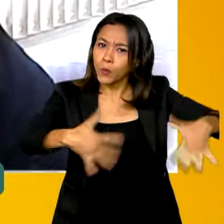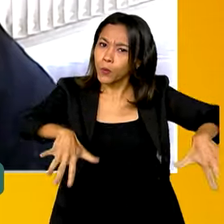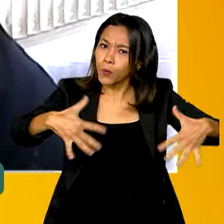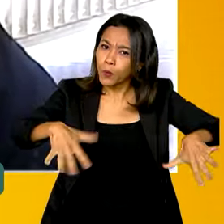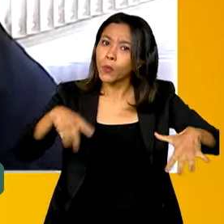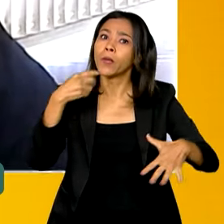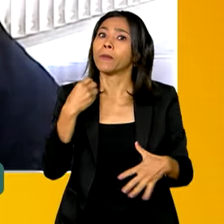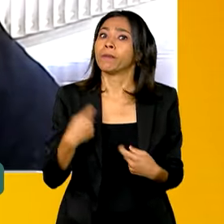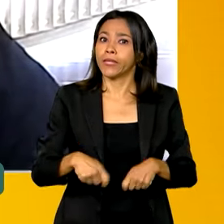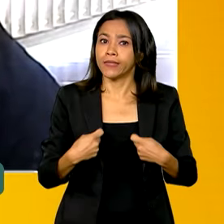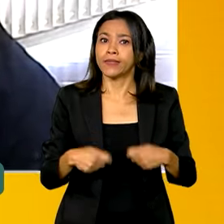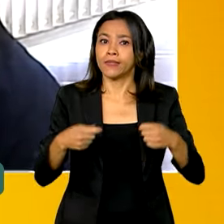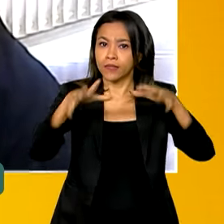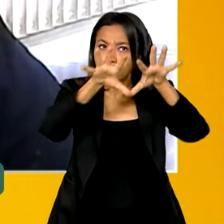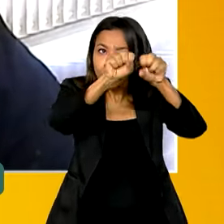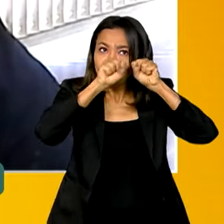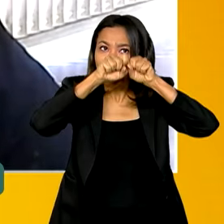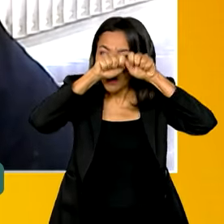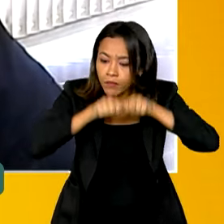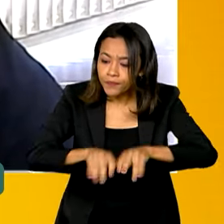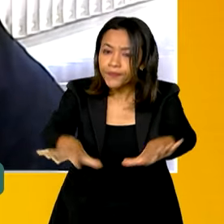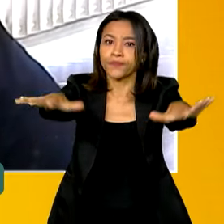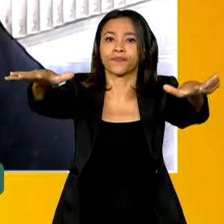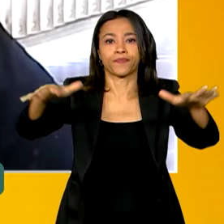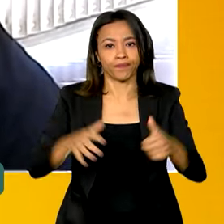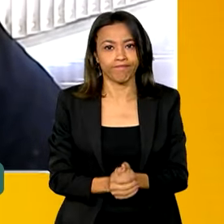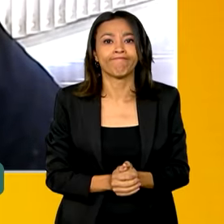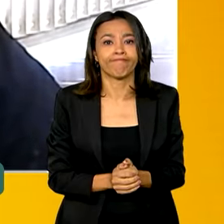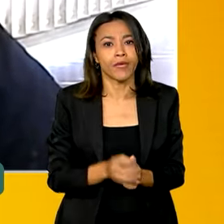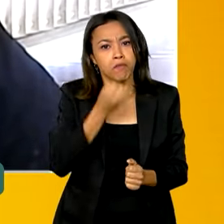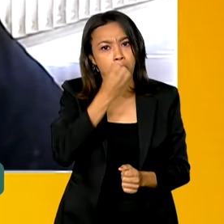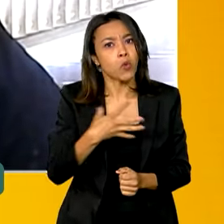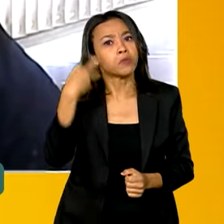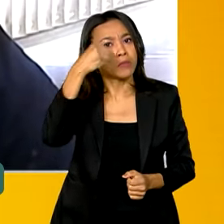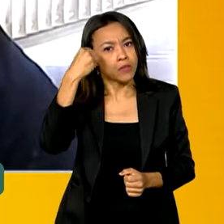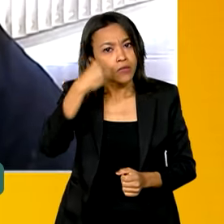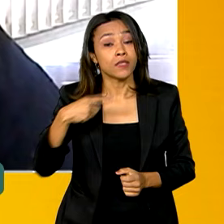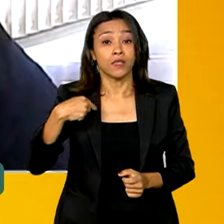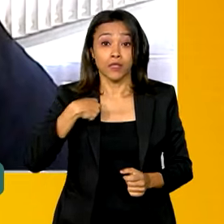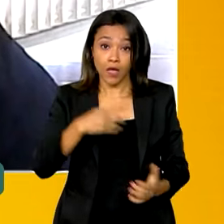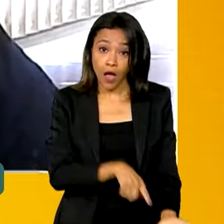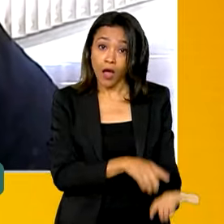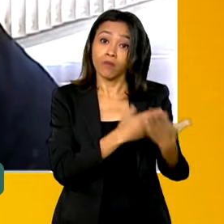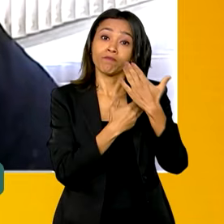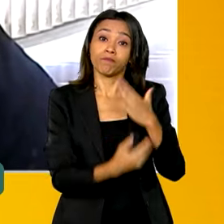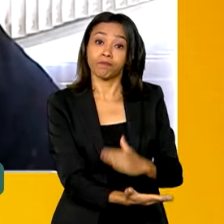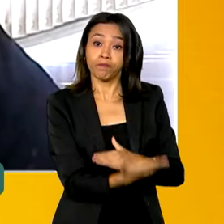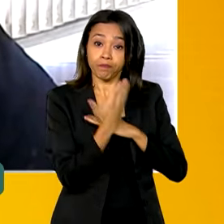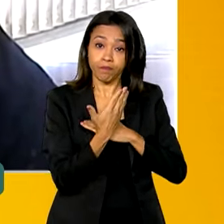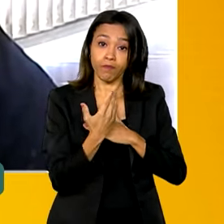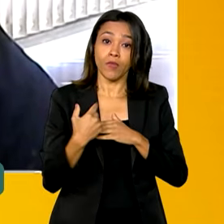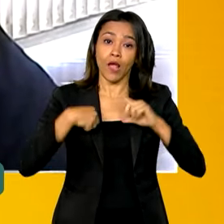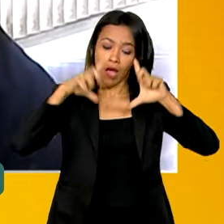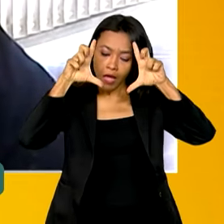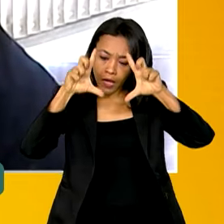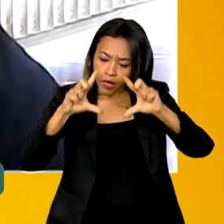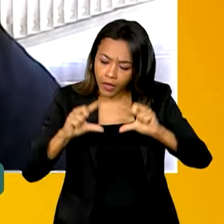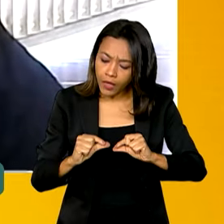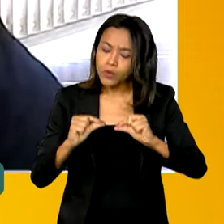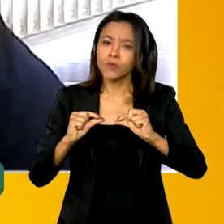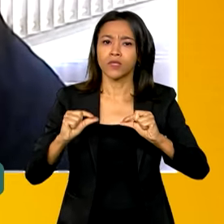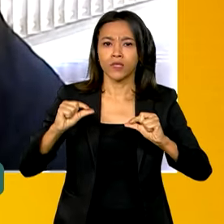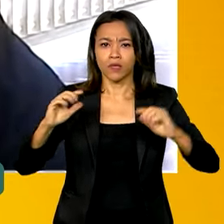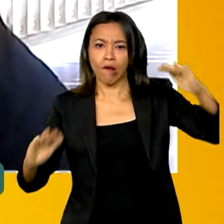também precisam ser disseminadas e isto deve ajudar a gente a diminuir essa diferença geral que a